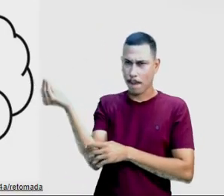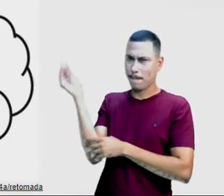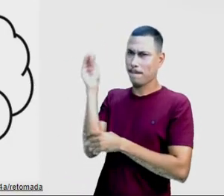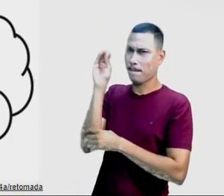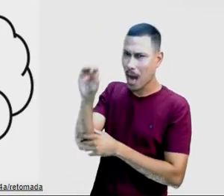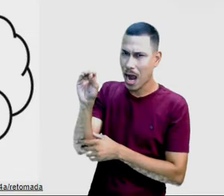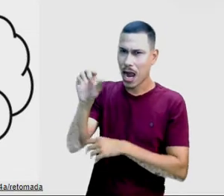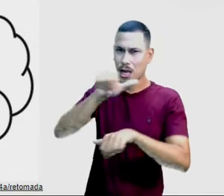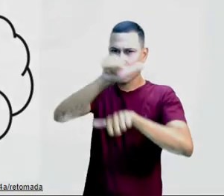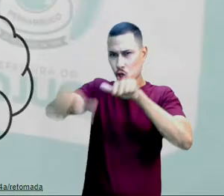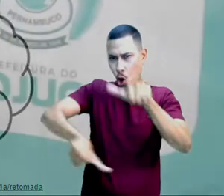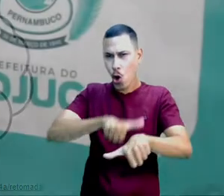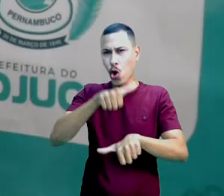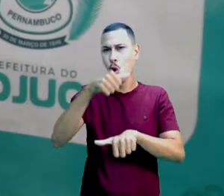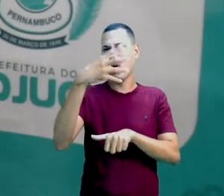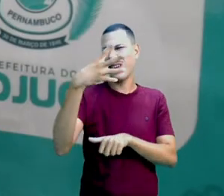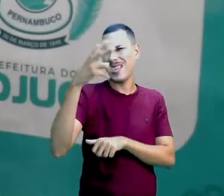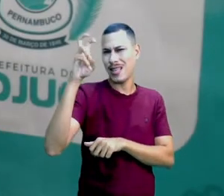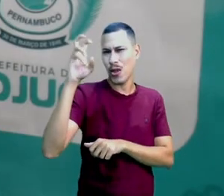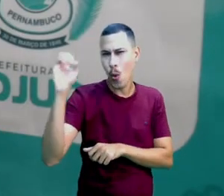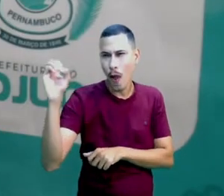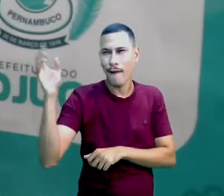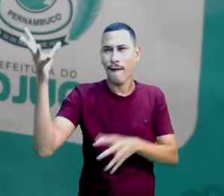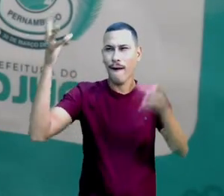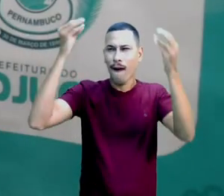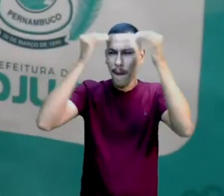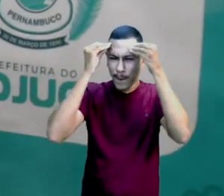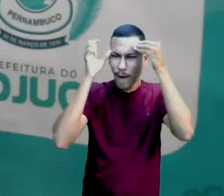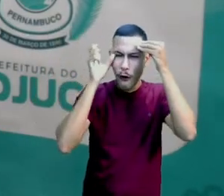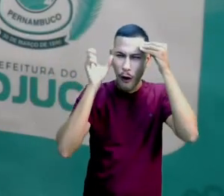450. Estratégia na nossa mente.